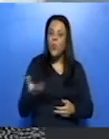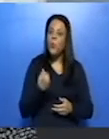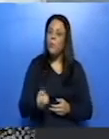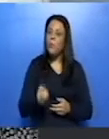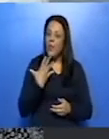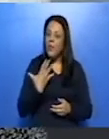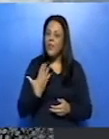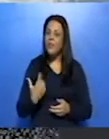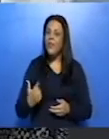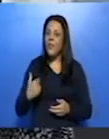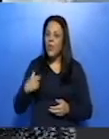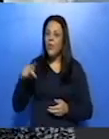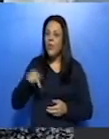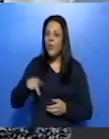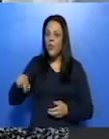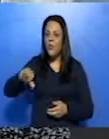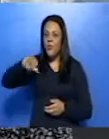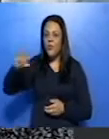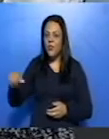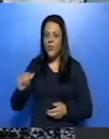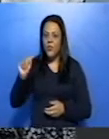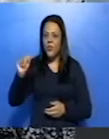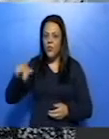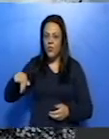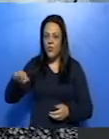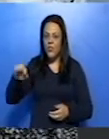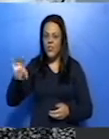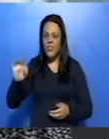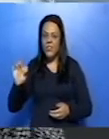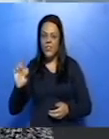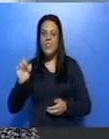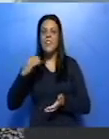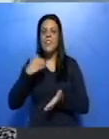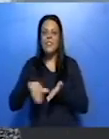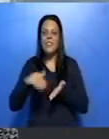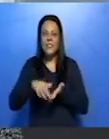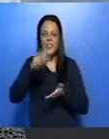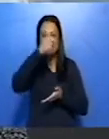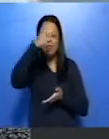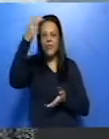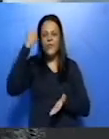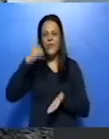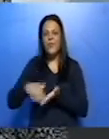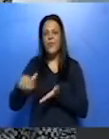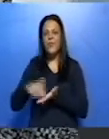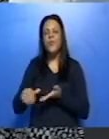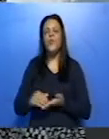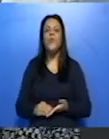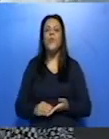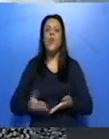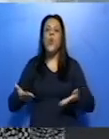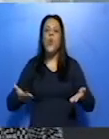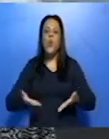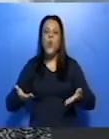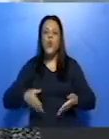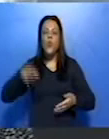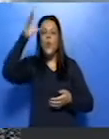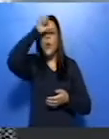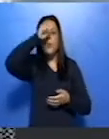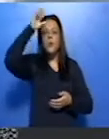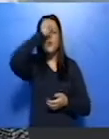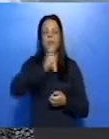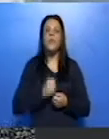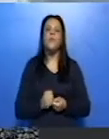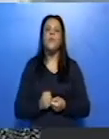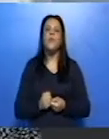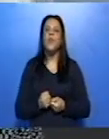Professora Janete, da Rede Municipal de Educação. Hoje nós vamos trabalhar o estudo da língua, nosso módulo